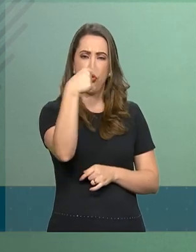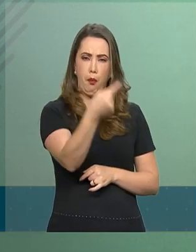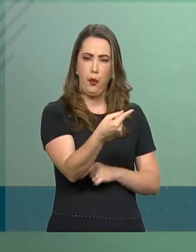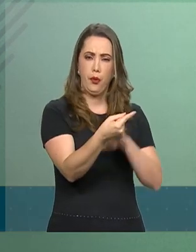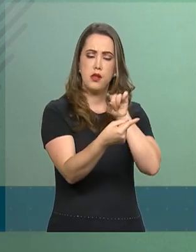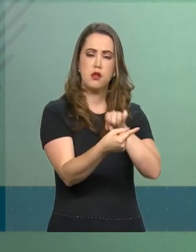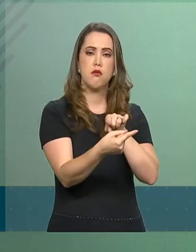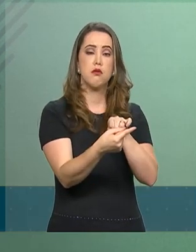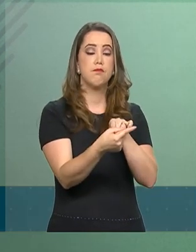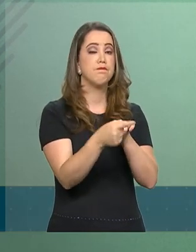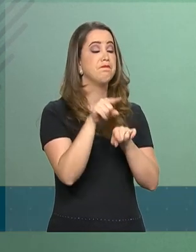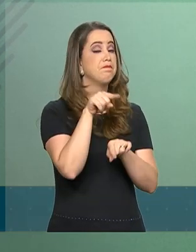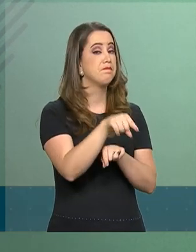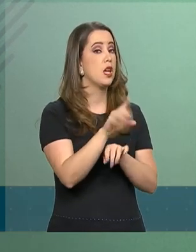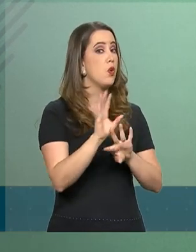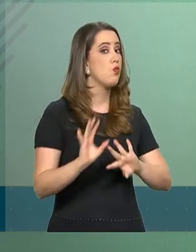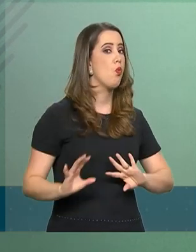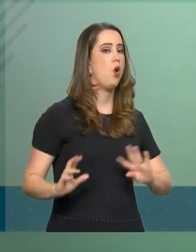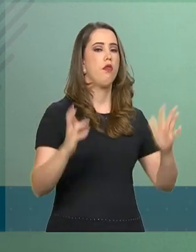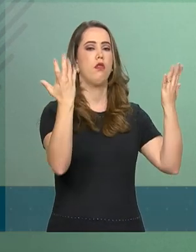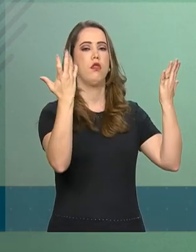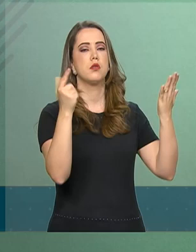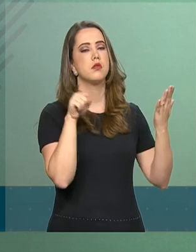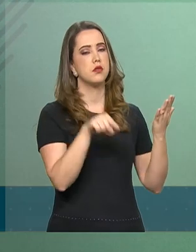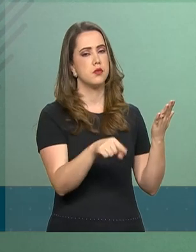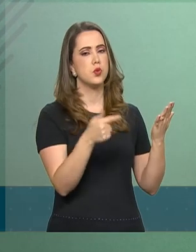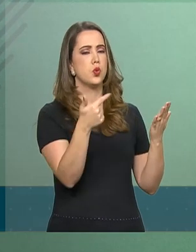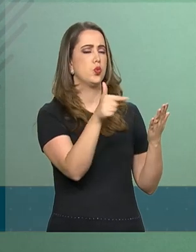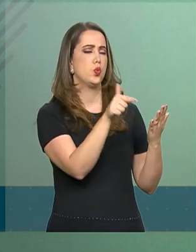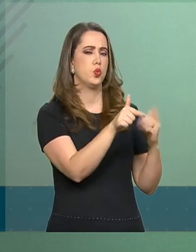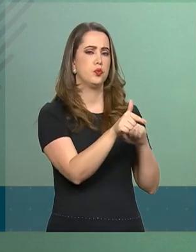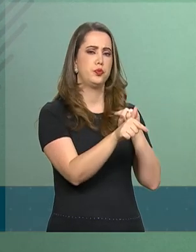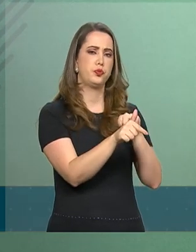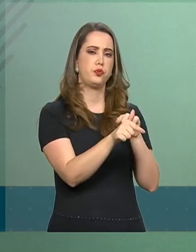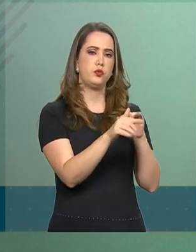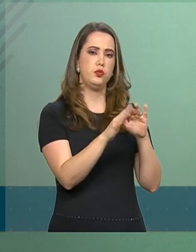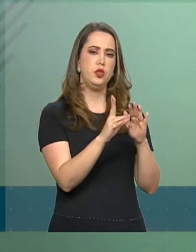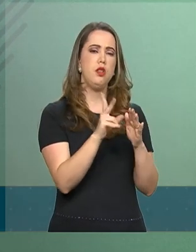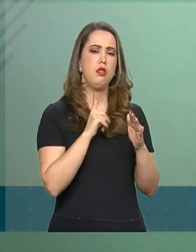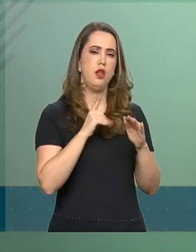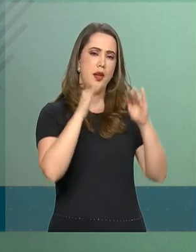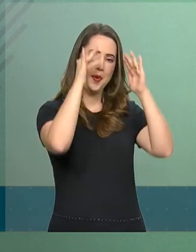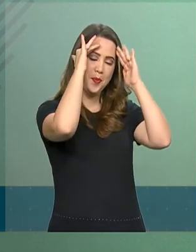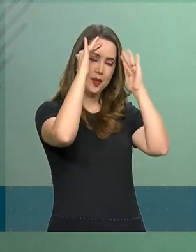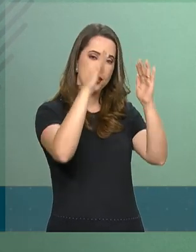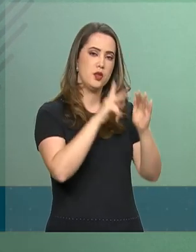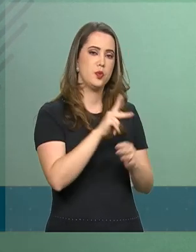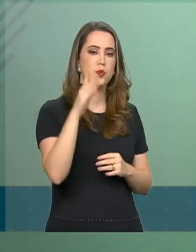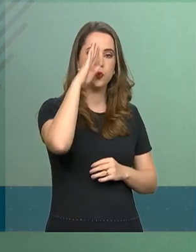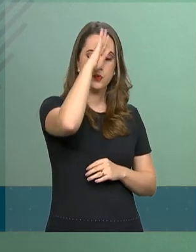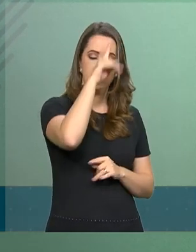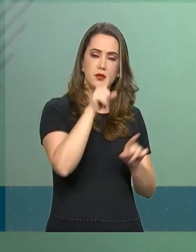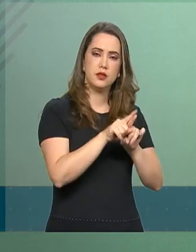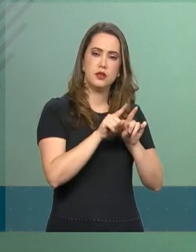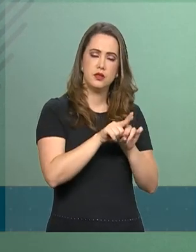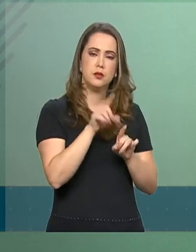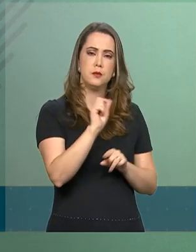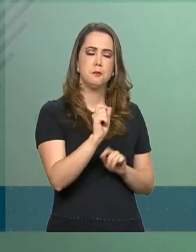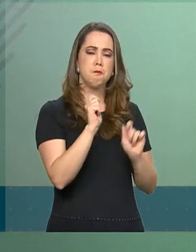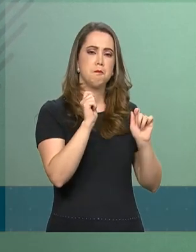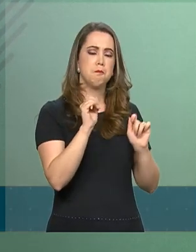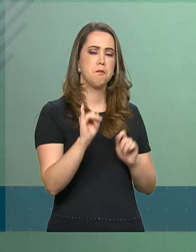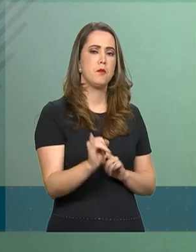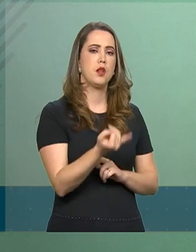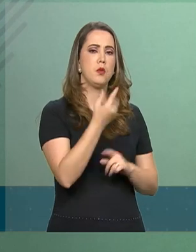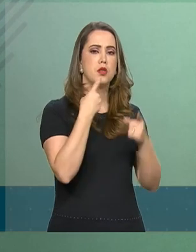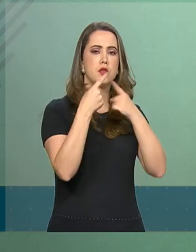será o grande evento onde ademais da homenagem ao nosso presidente ele terá oportunidade